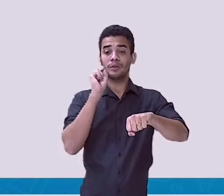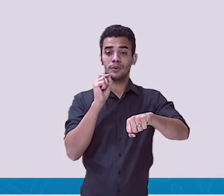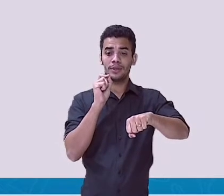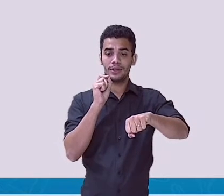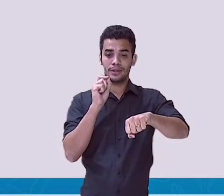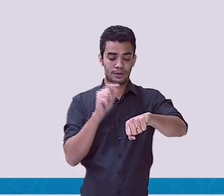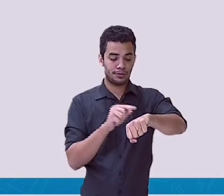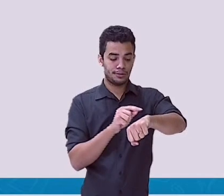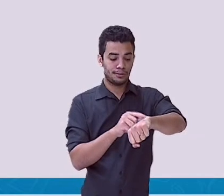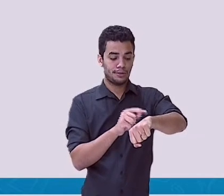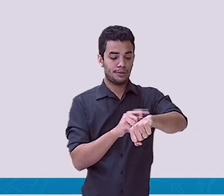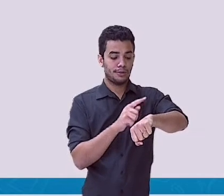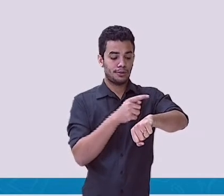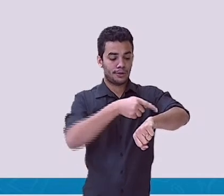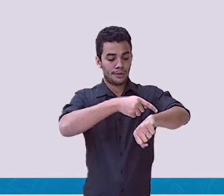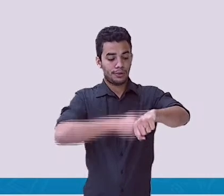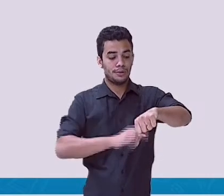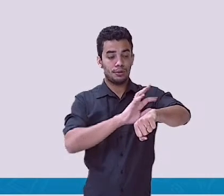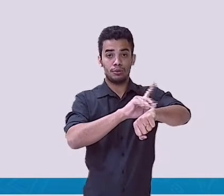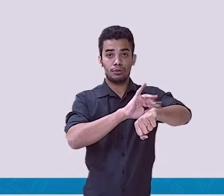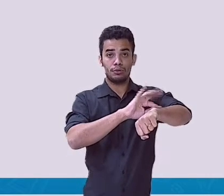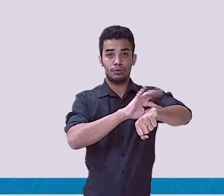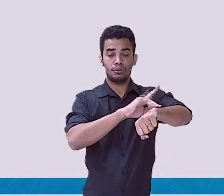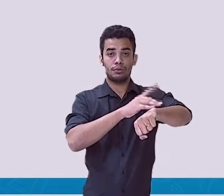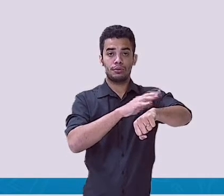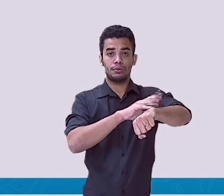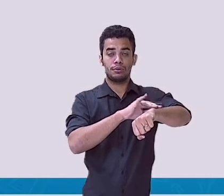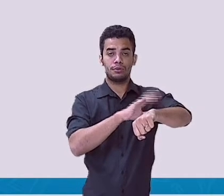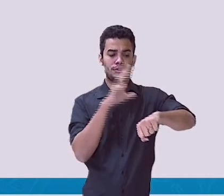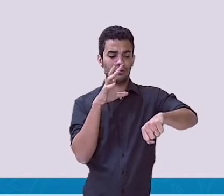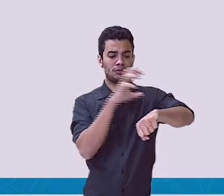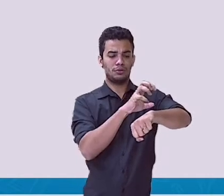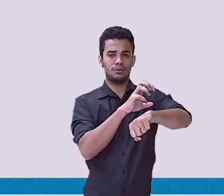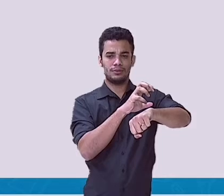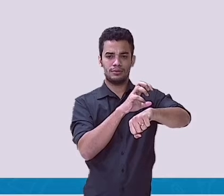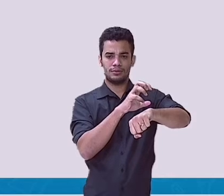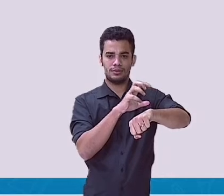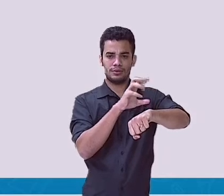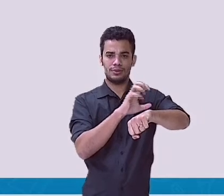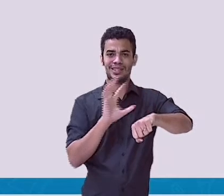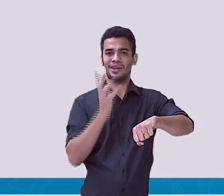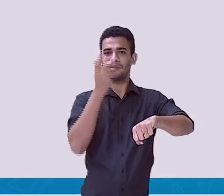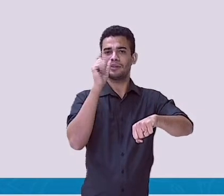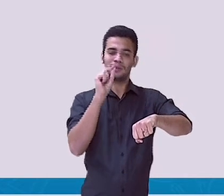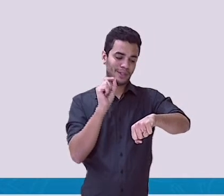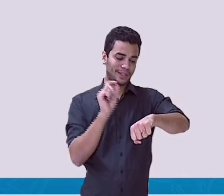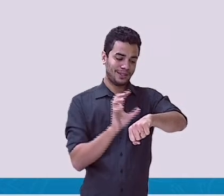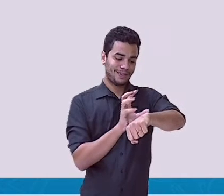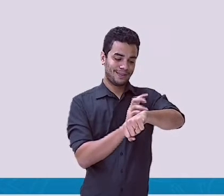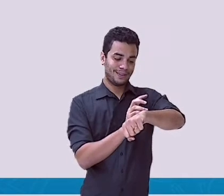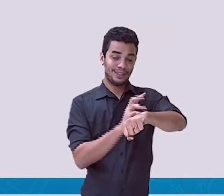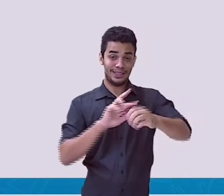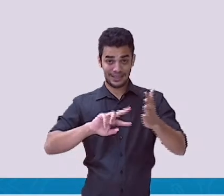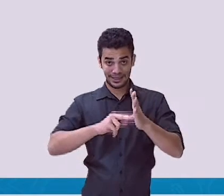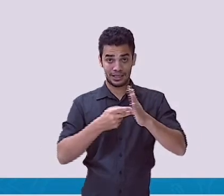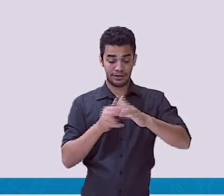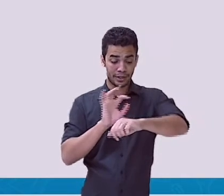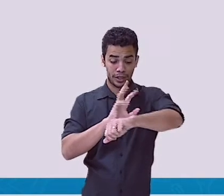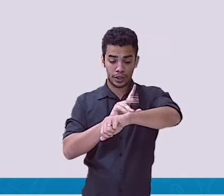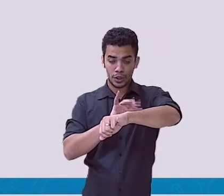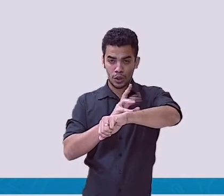fechar. Por exemplo, você cortou o dedo, começa a sangrar. Você não pode sangrar até morrer. Então, o seu